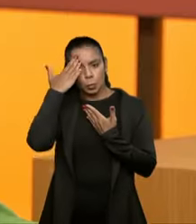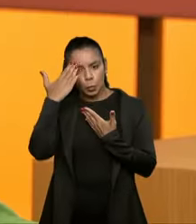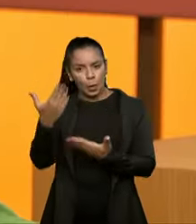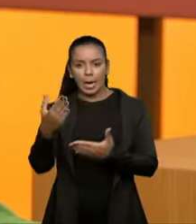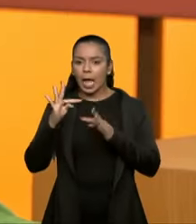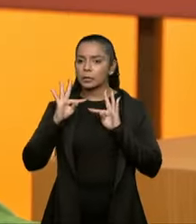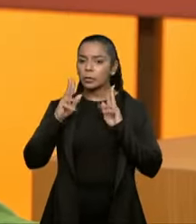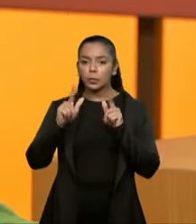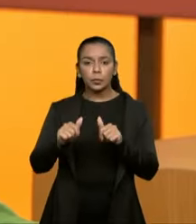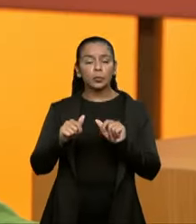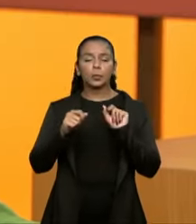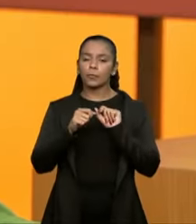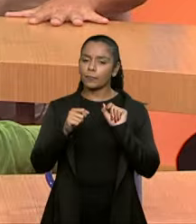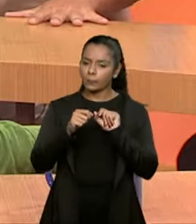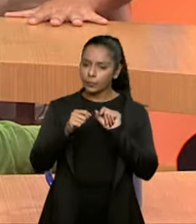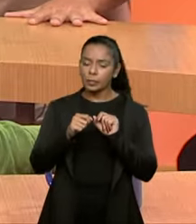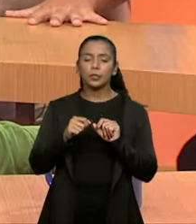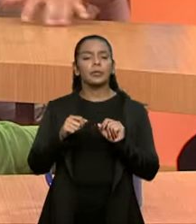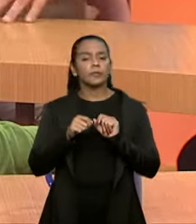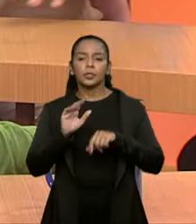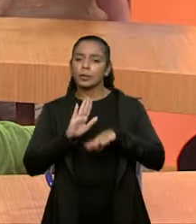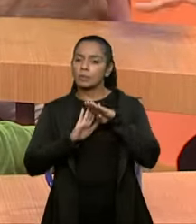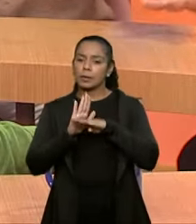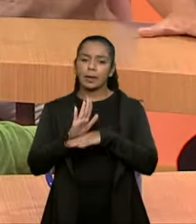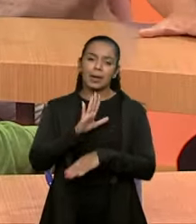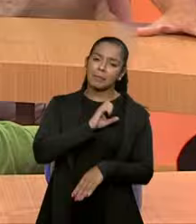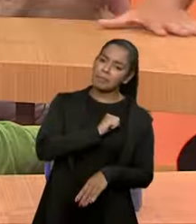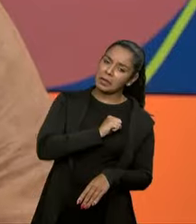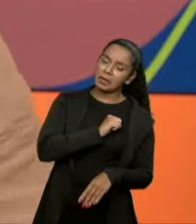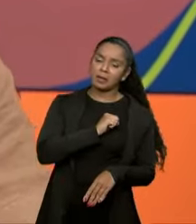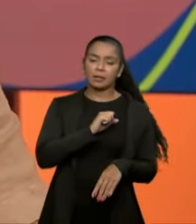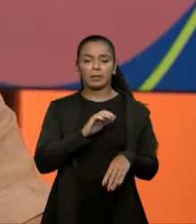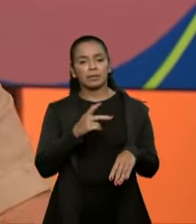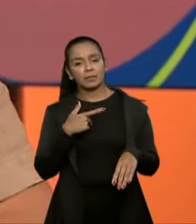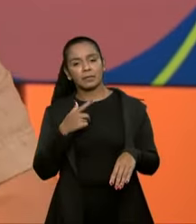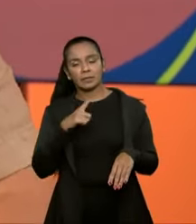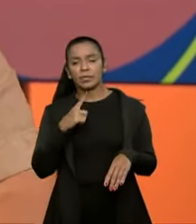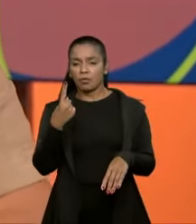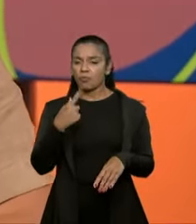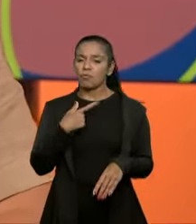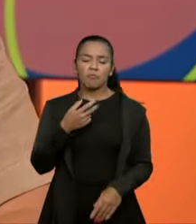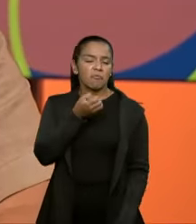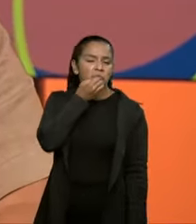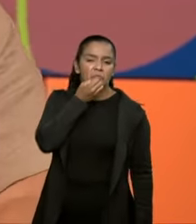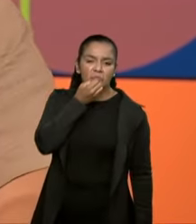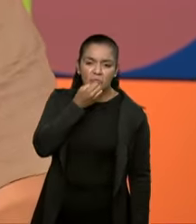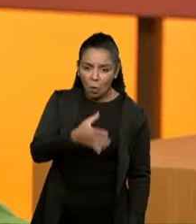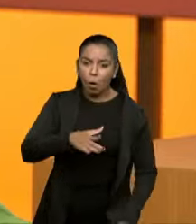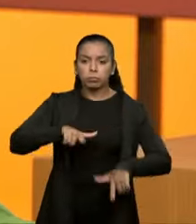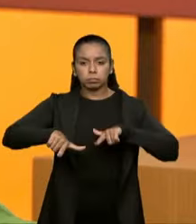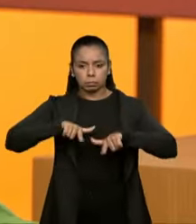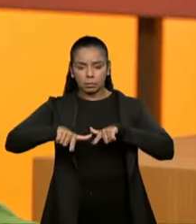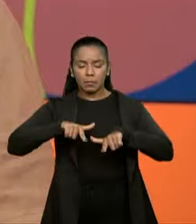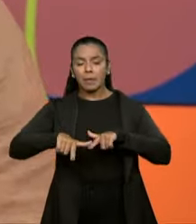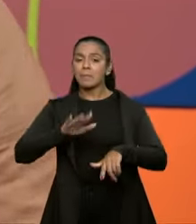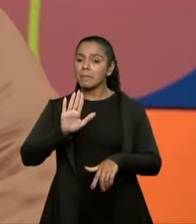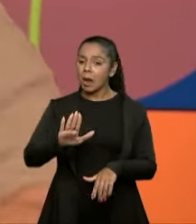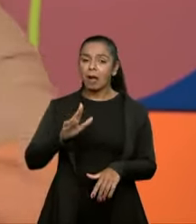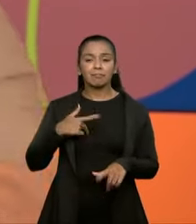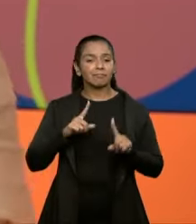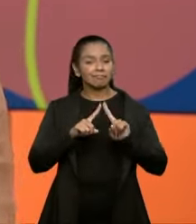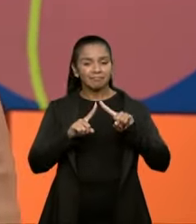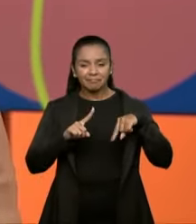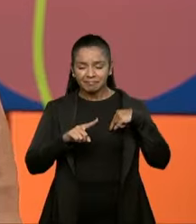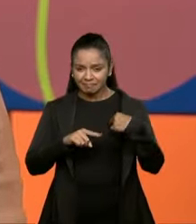Sim, aprendeu. Vocês arrasou. Também. Já fiz programas que eu amei, programas que eu amava tanto, mas eu tava lá que eu sempre fui um bom claro. E excelente empregado. Verdade. Só que aí depois que,